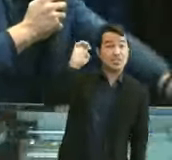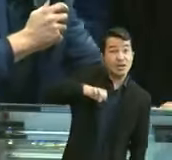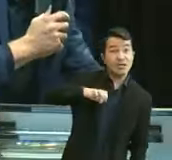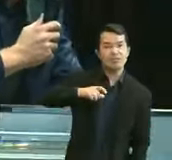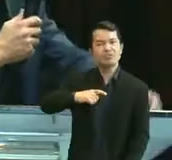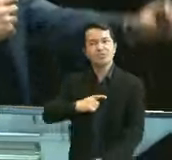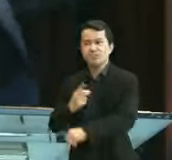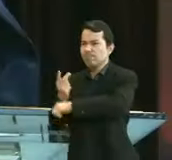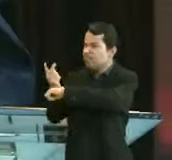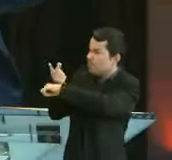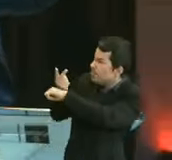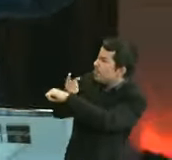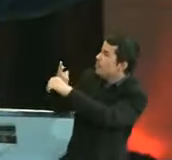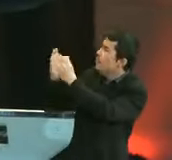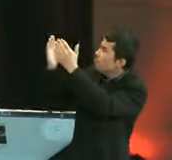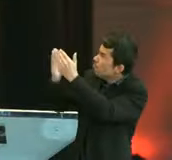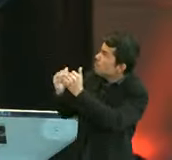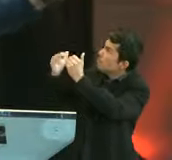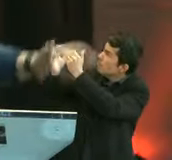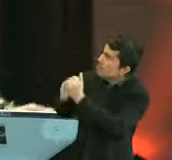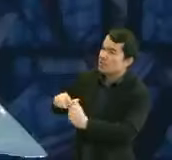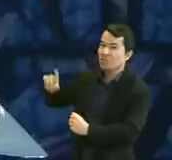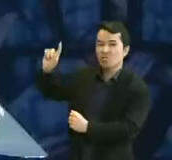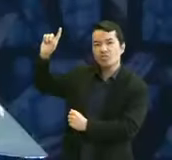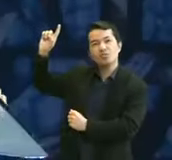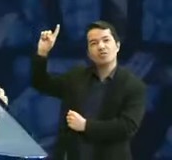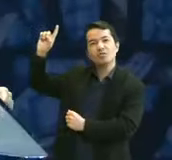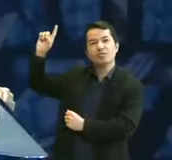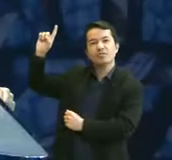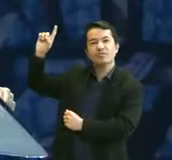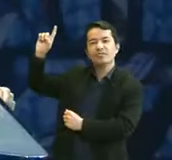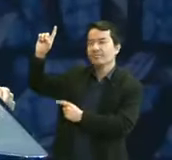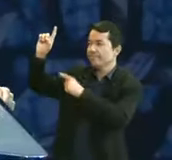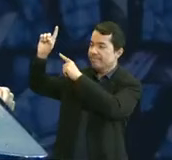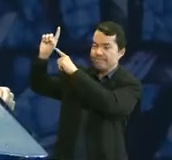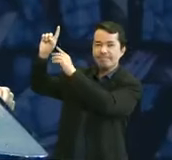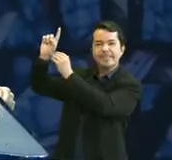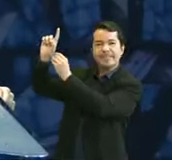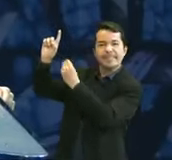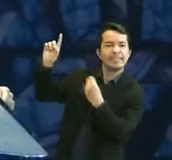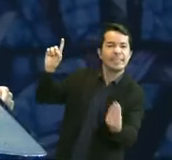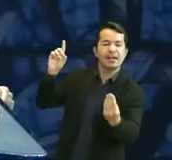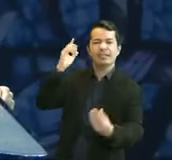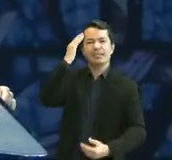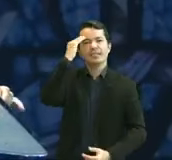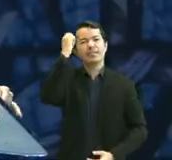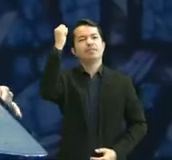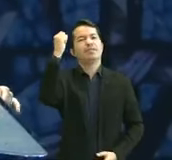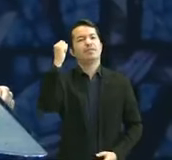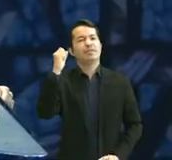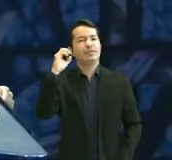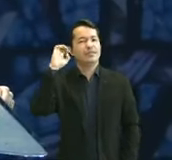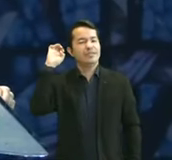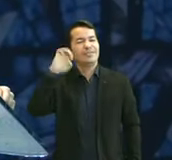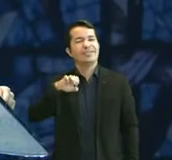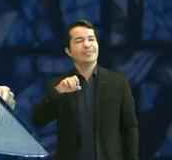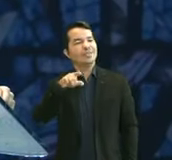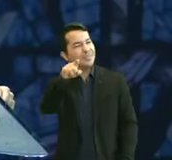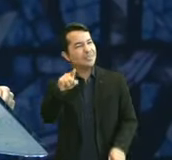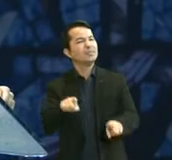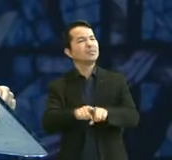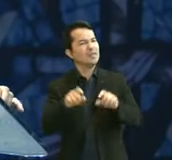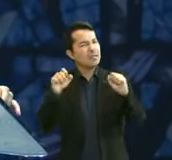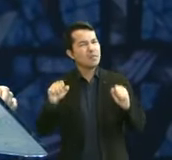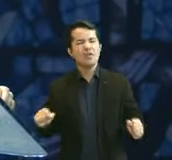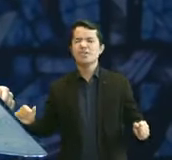estes reservatórios e era cheio da sabedoria de Deus. Você pode ser cheio da sabedoria do